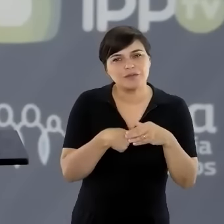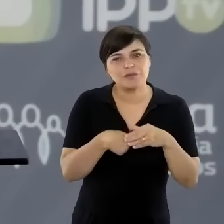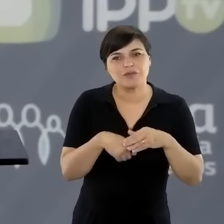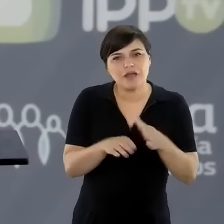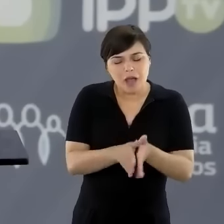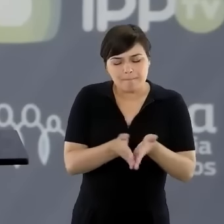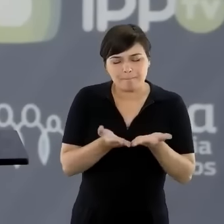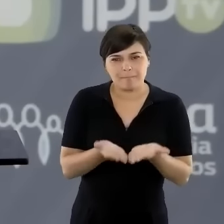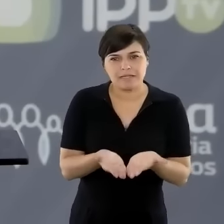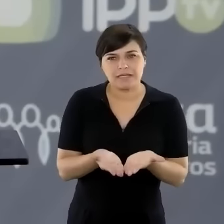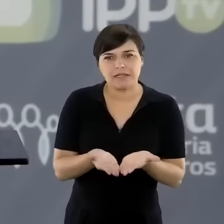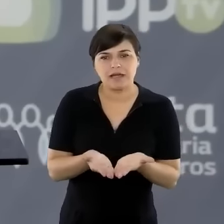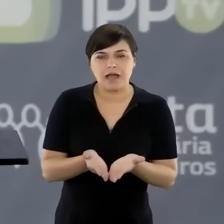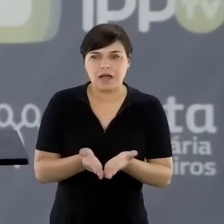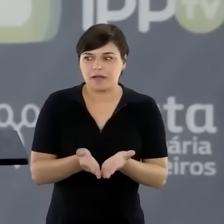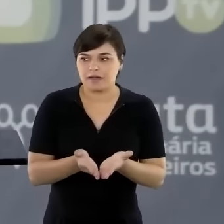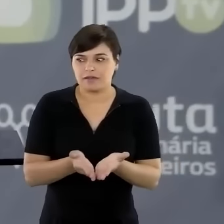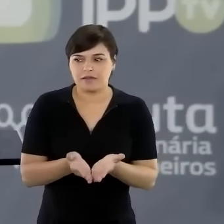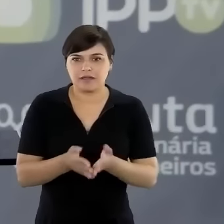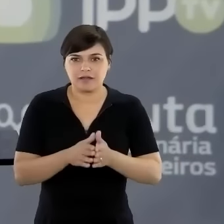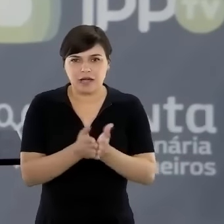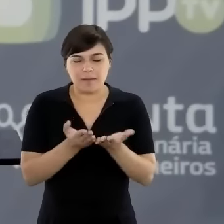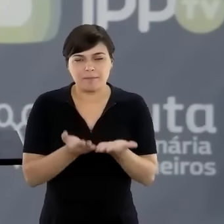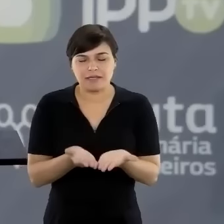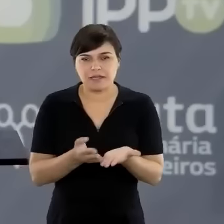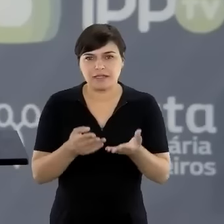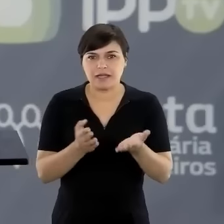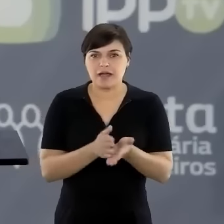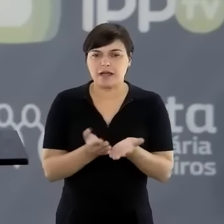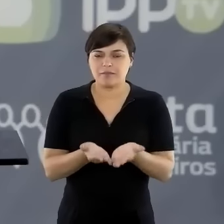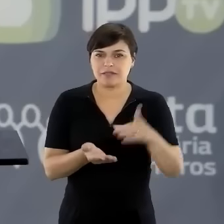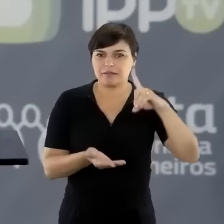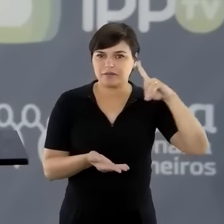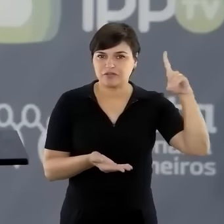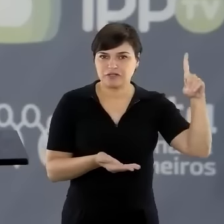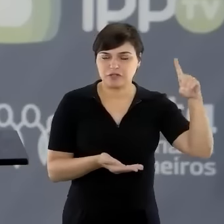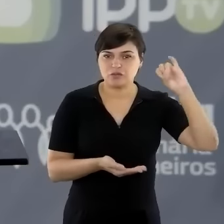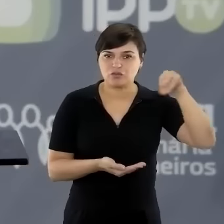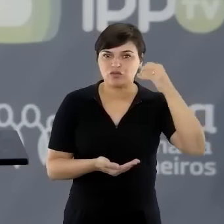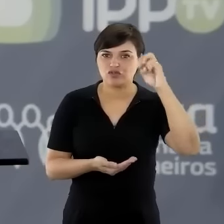profeta Jonas livro do profeta